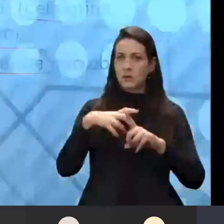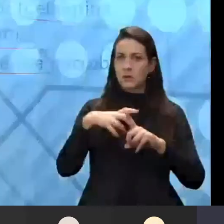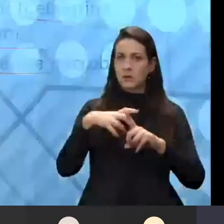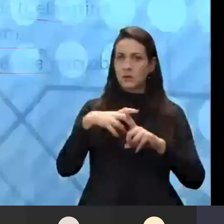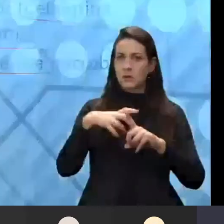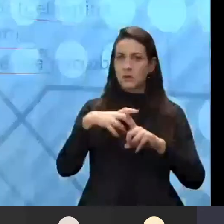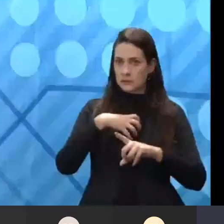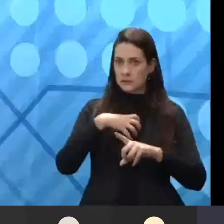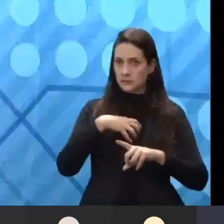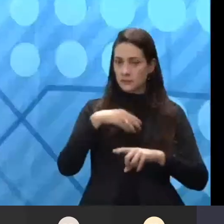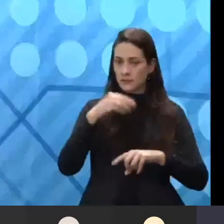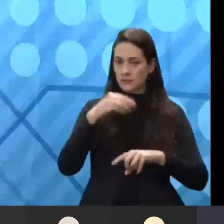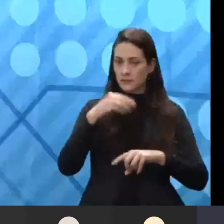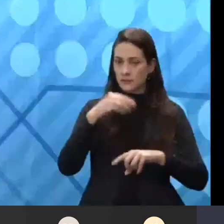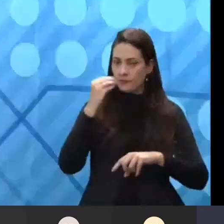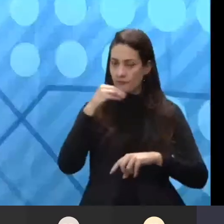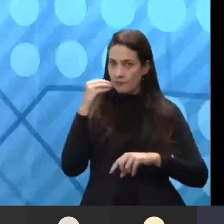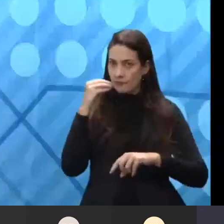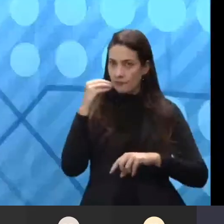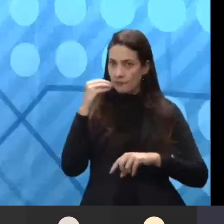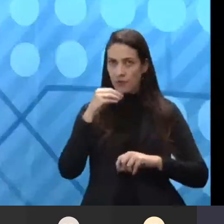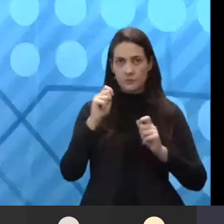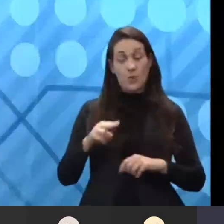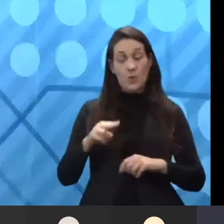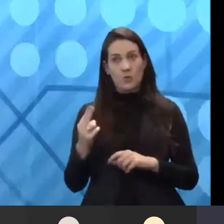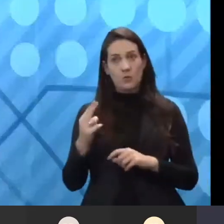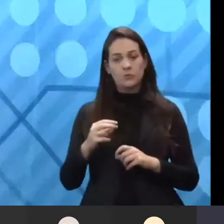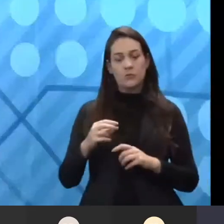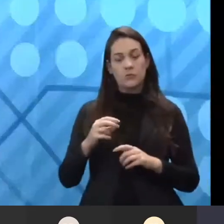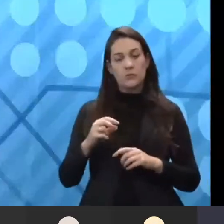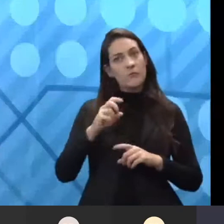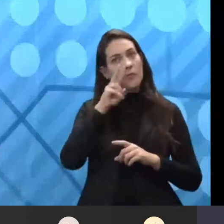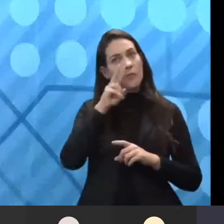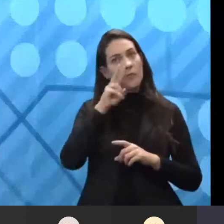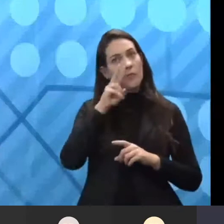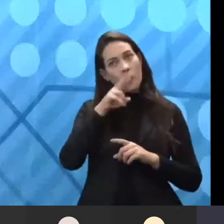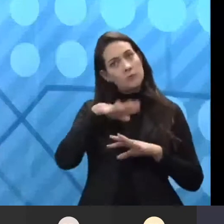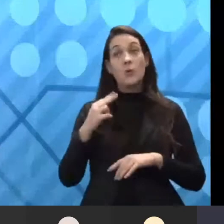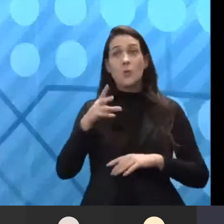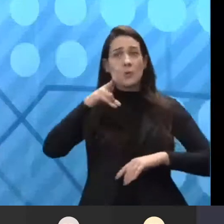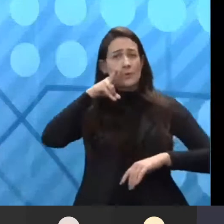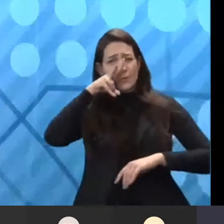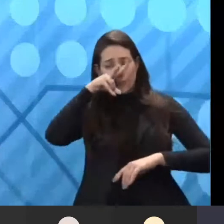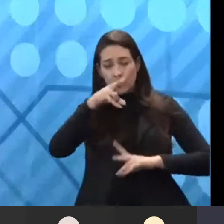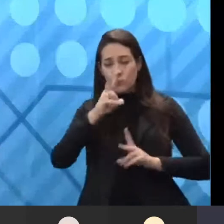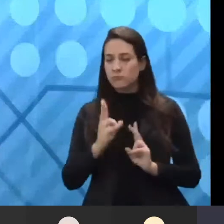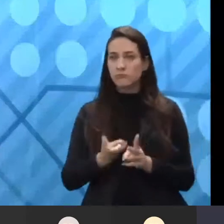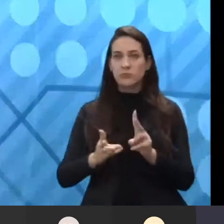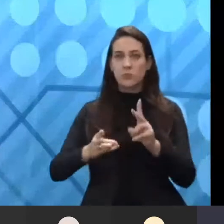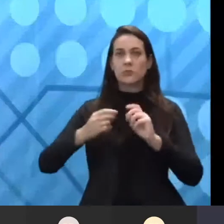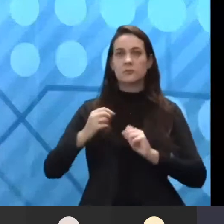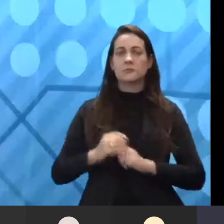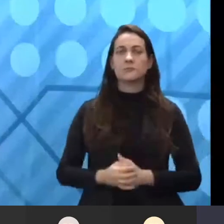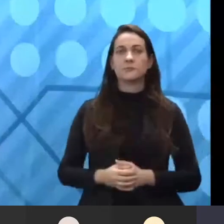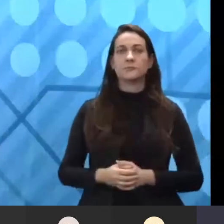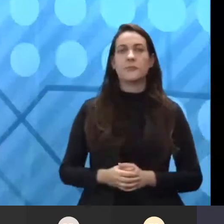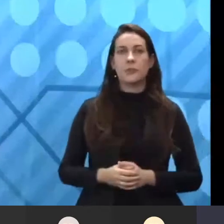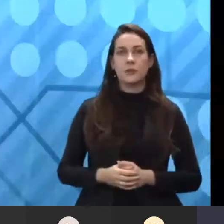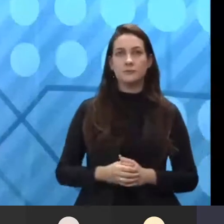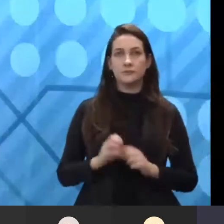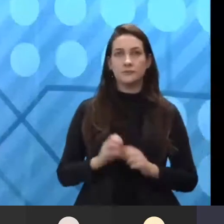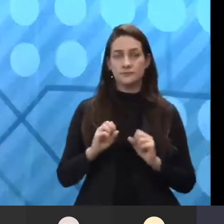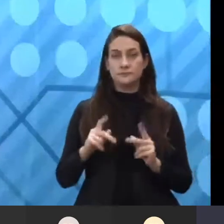sensível, se ele é intermediário ou se ele é resistente àquele antibiótico, tá certo? E aí, então,